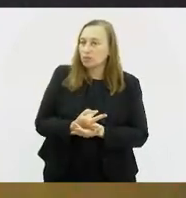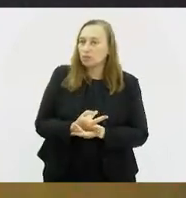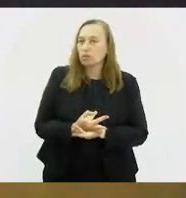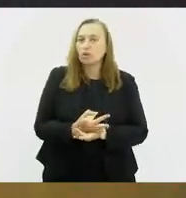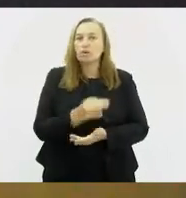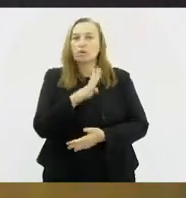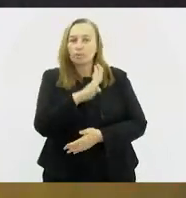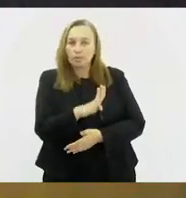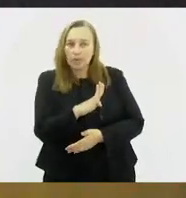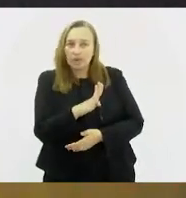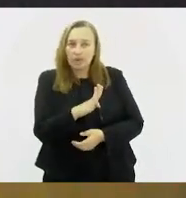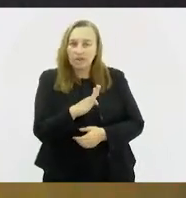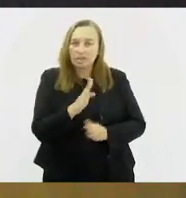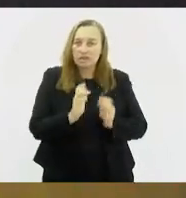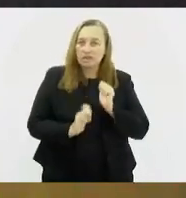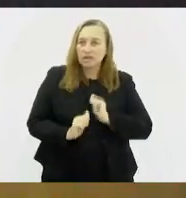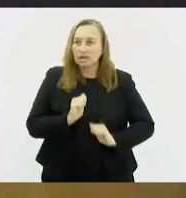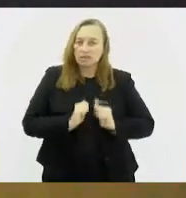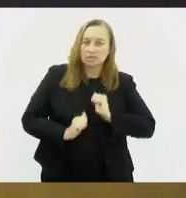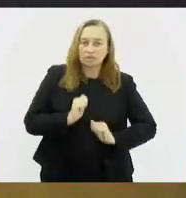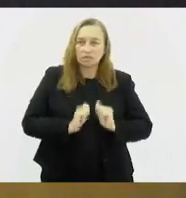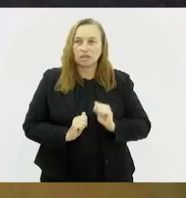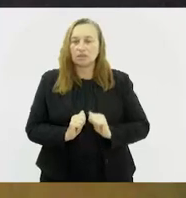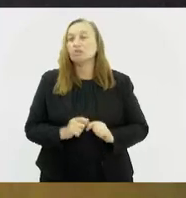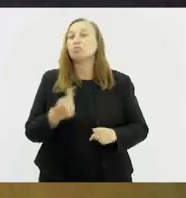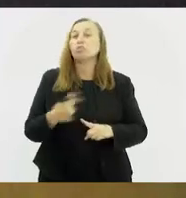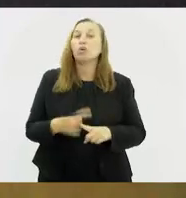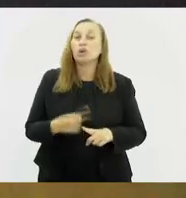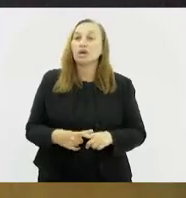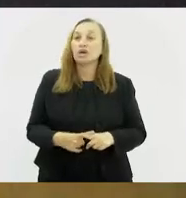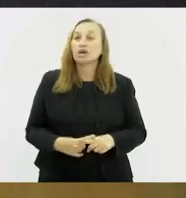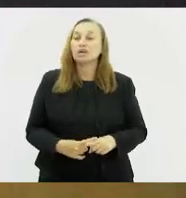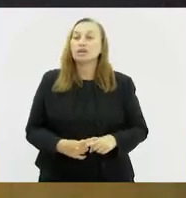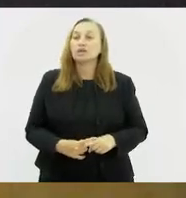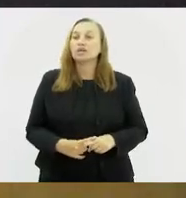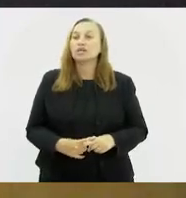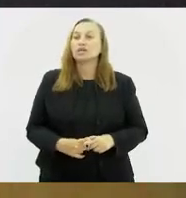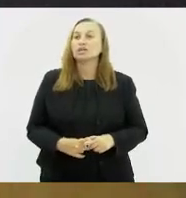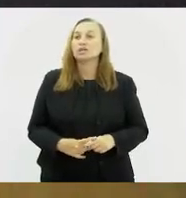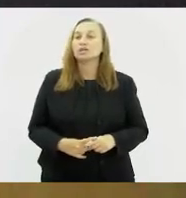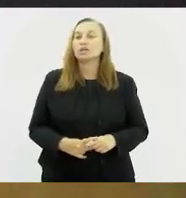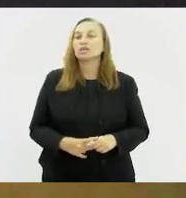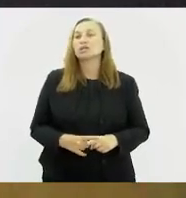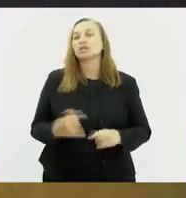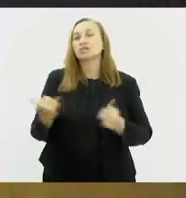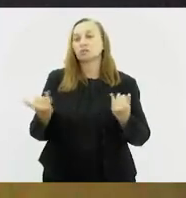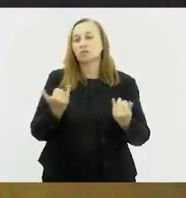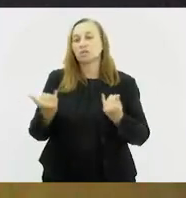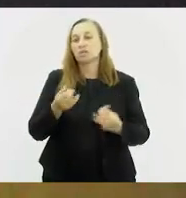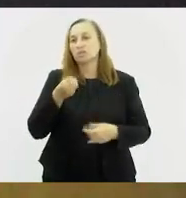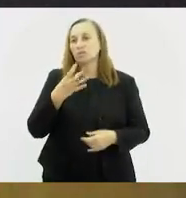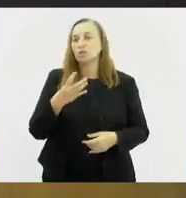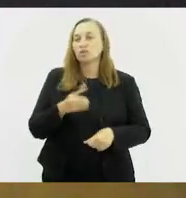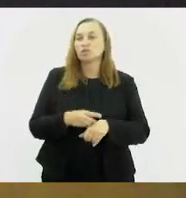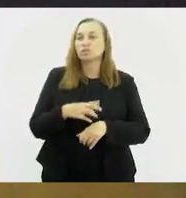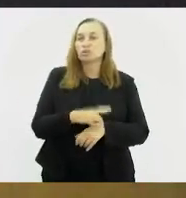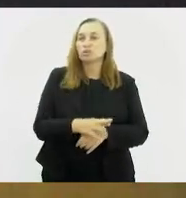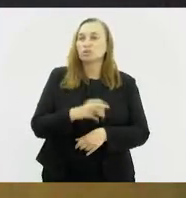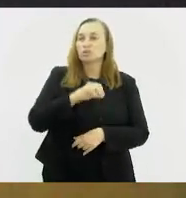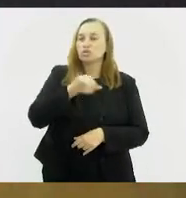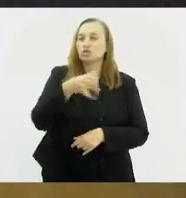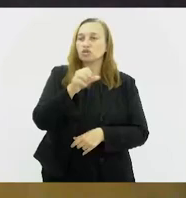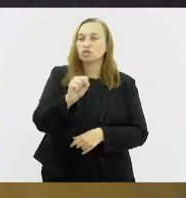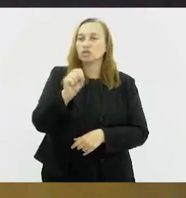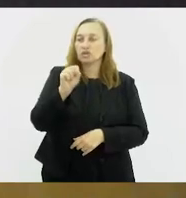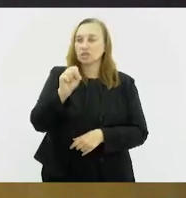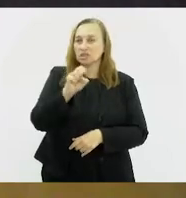quietinho, né? Porque um dado muito relevante, gente, como o Dr. José Roberto disse, o processo